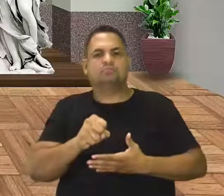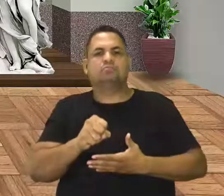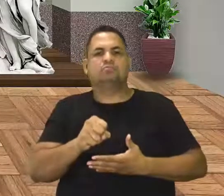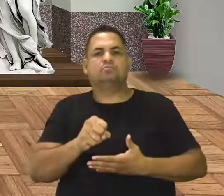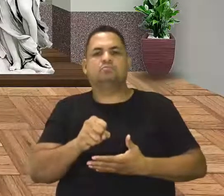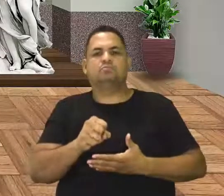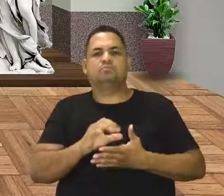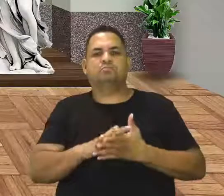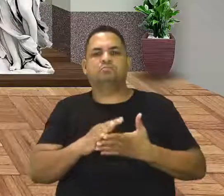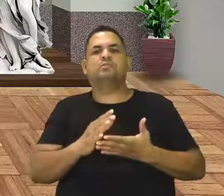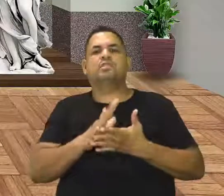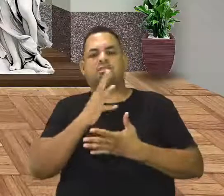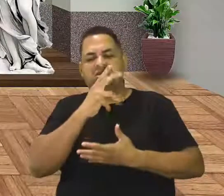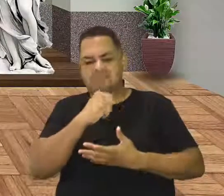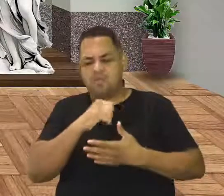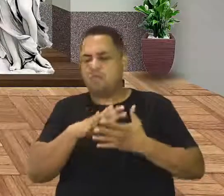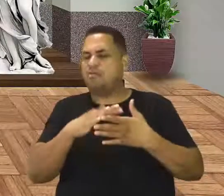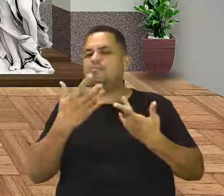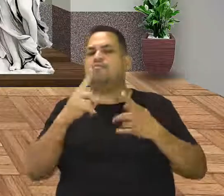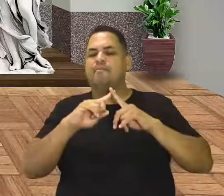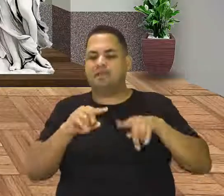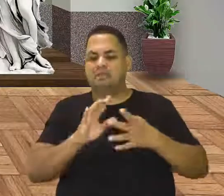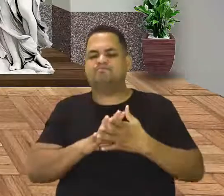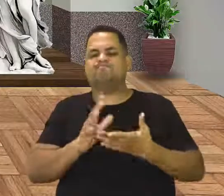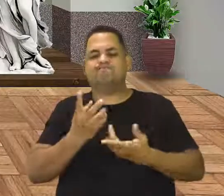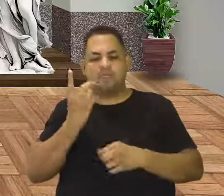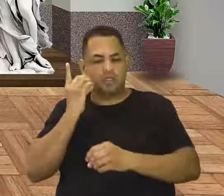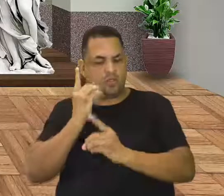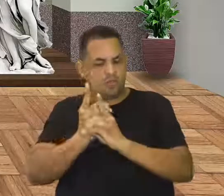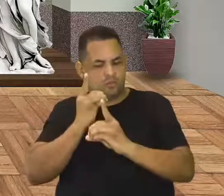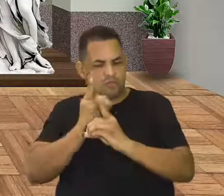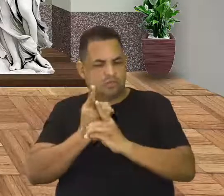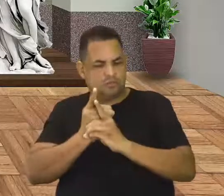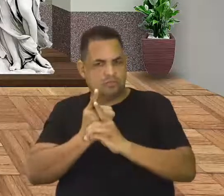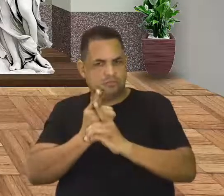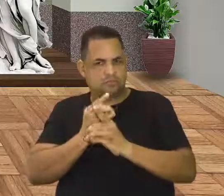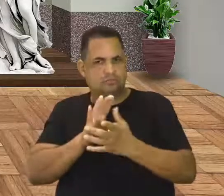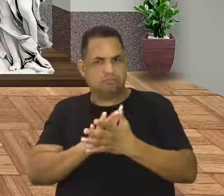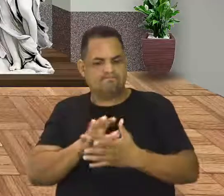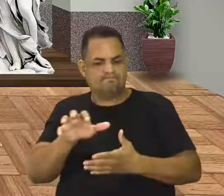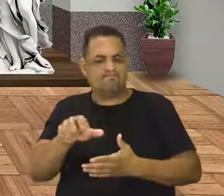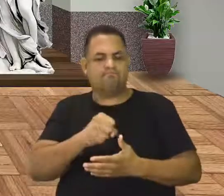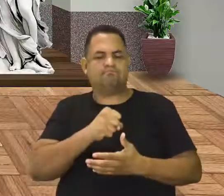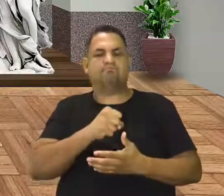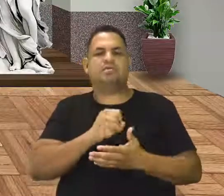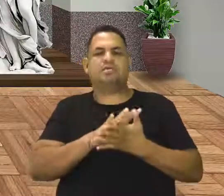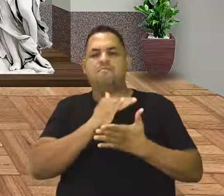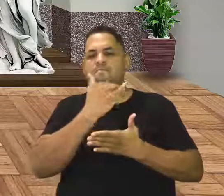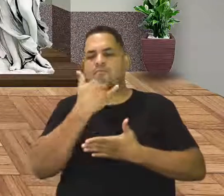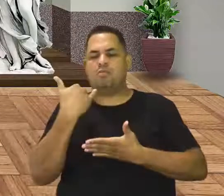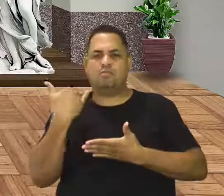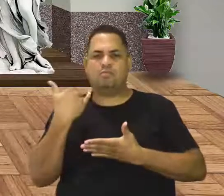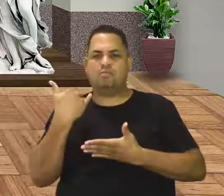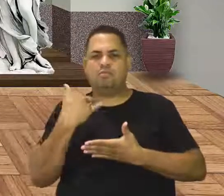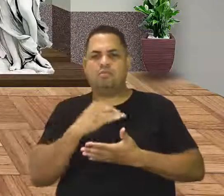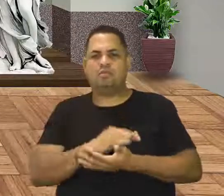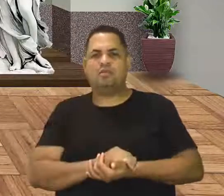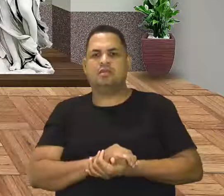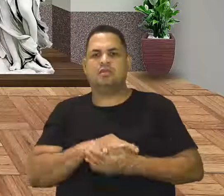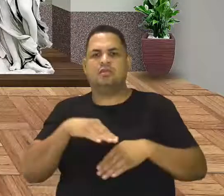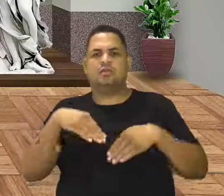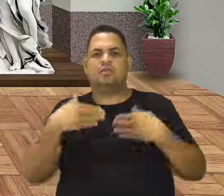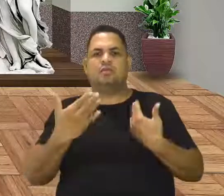pegar custe o que custar mas pegaram entrou sendo que ela morto ao